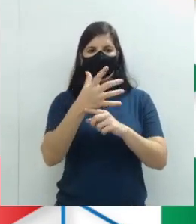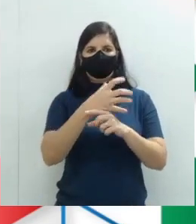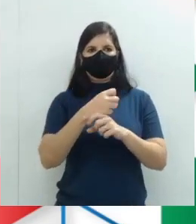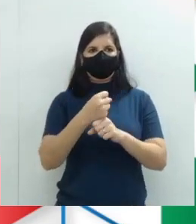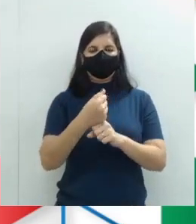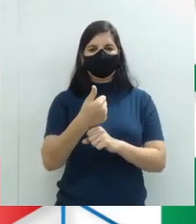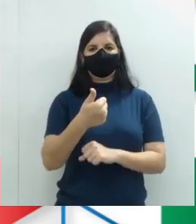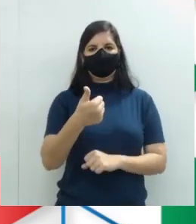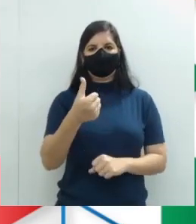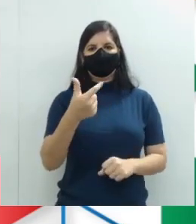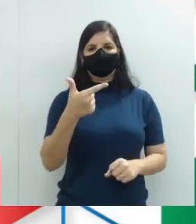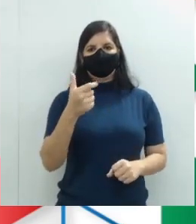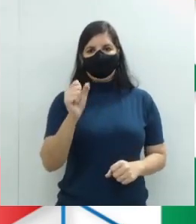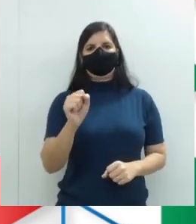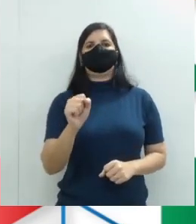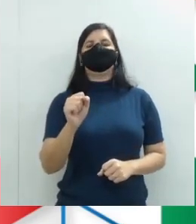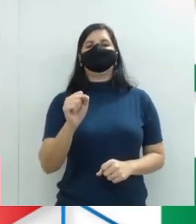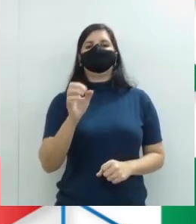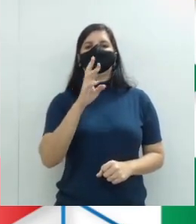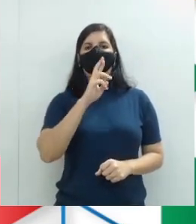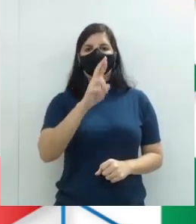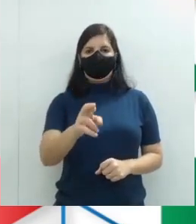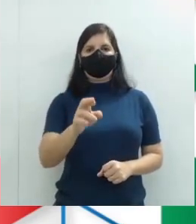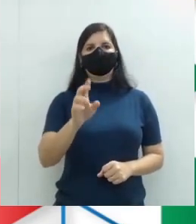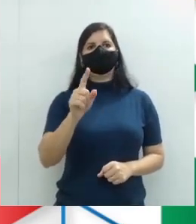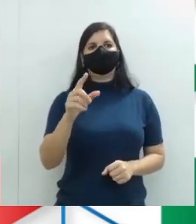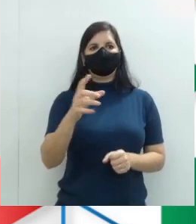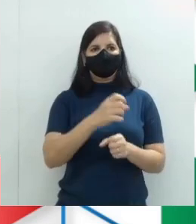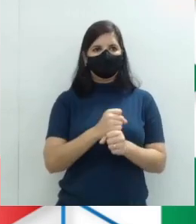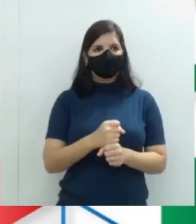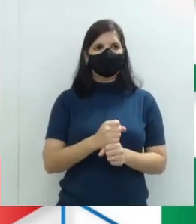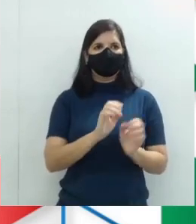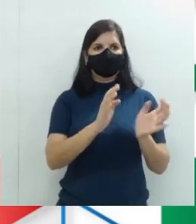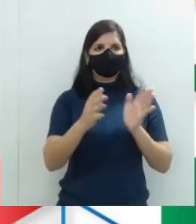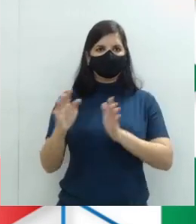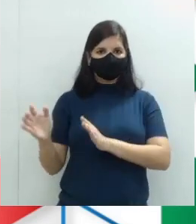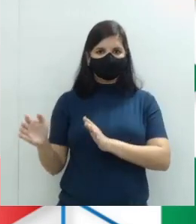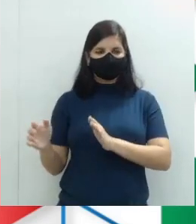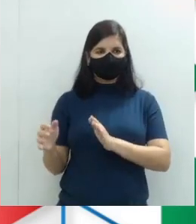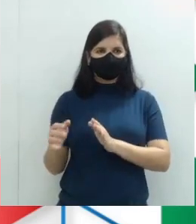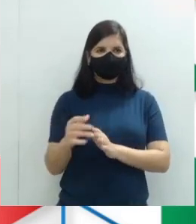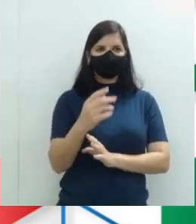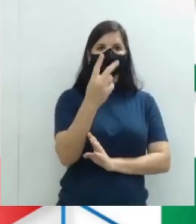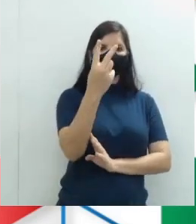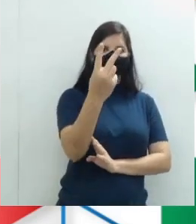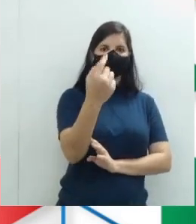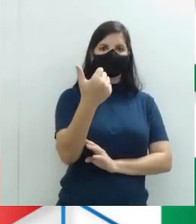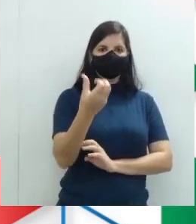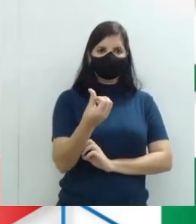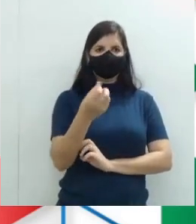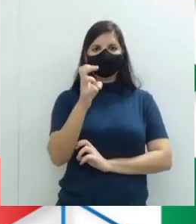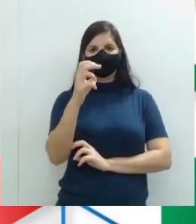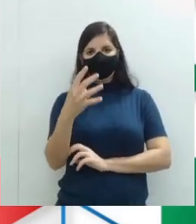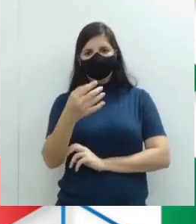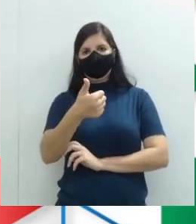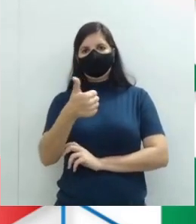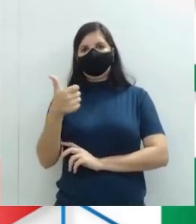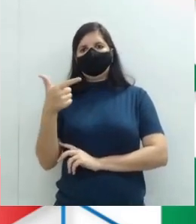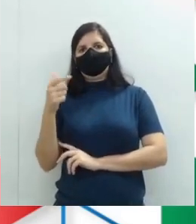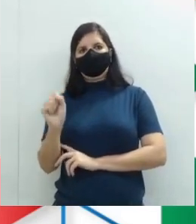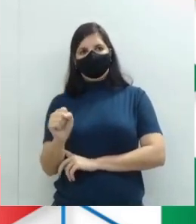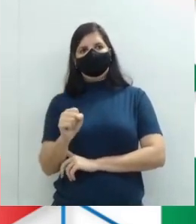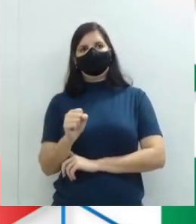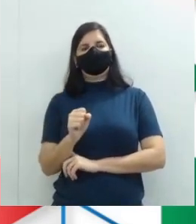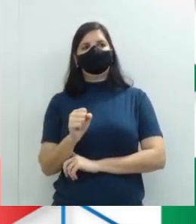2, 128. Essa é a resposta. Então, nós temos na sequência. Não esquece. 2, 16, 54, 128.